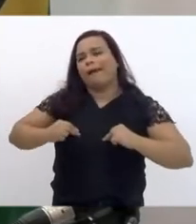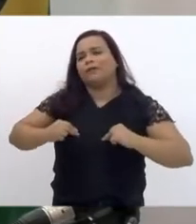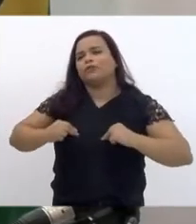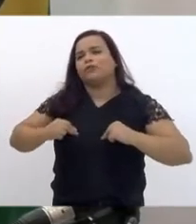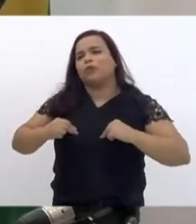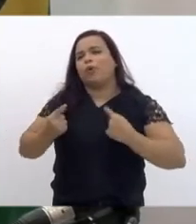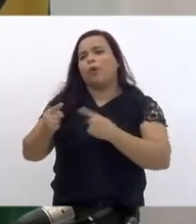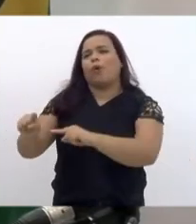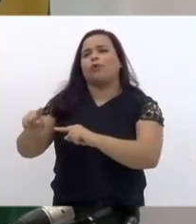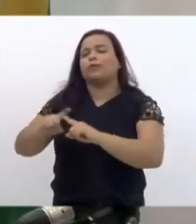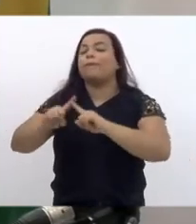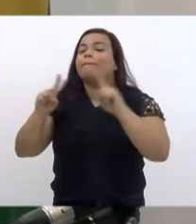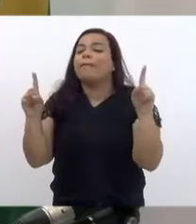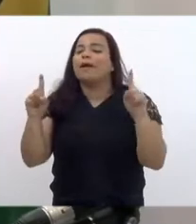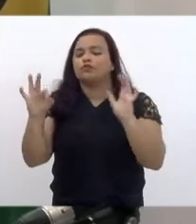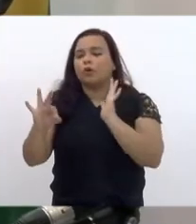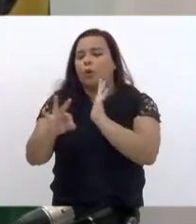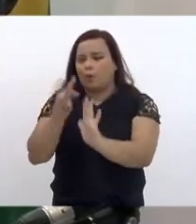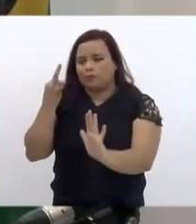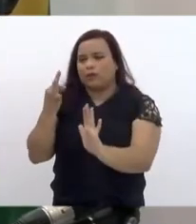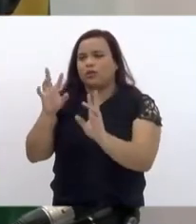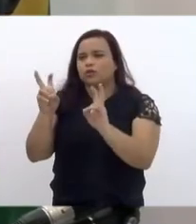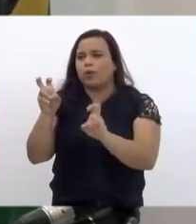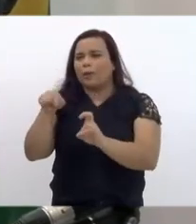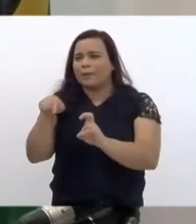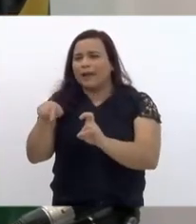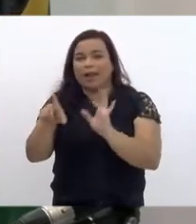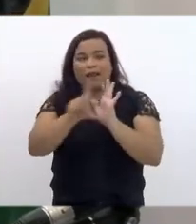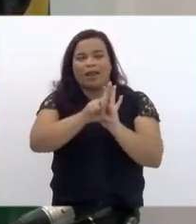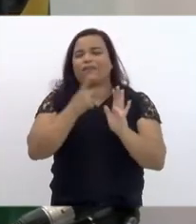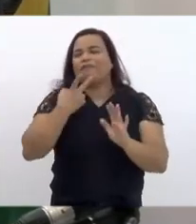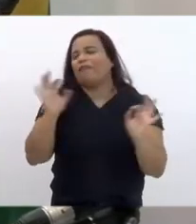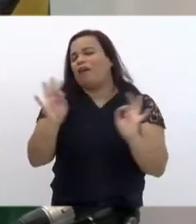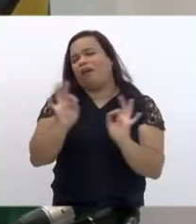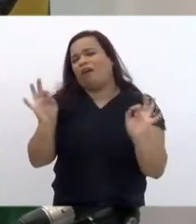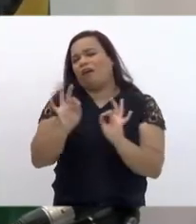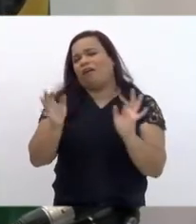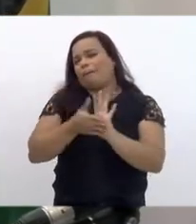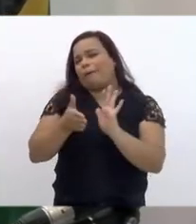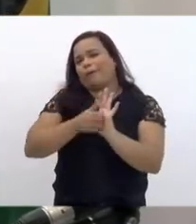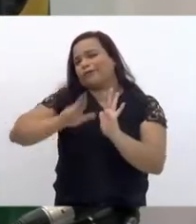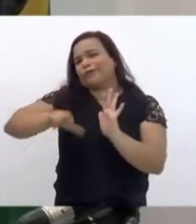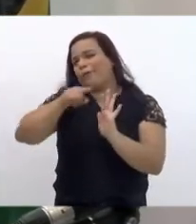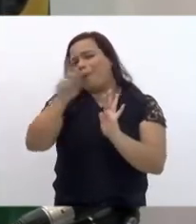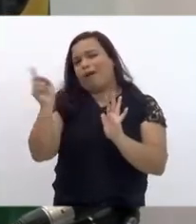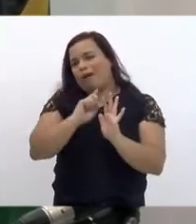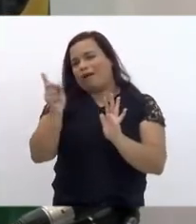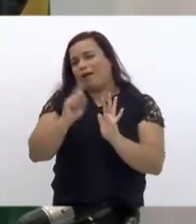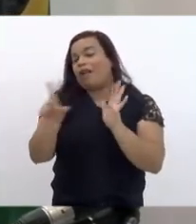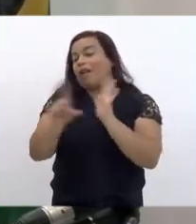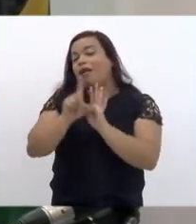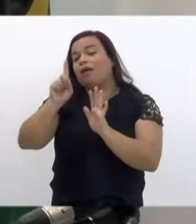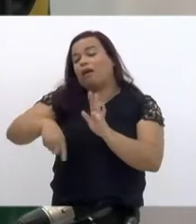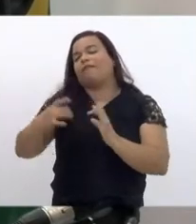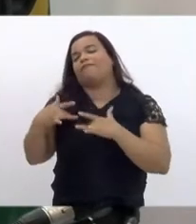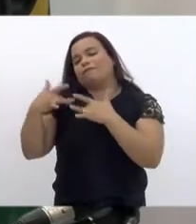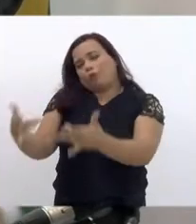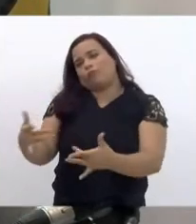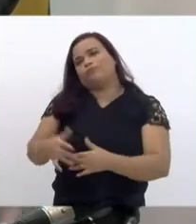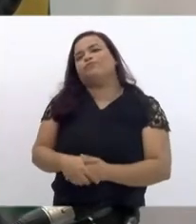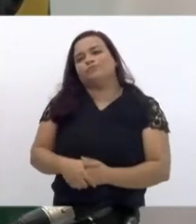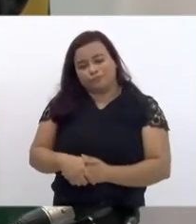contratação, mas a lei não fala disso. A proposta não é essa. Porque aqui eu não estou discutindo... Aqui eu não estou discutindo,